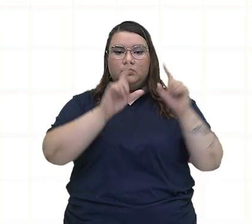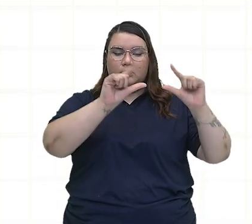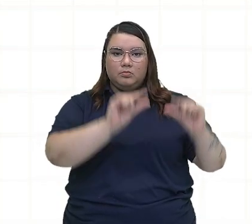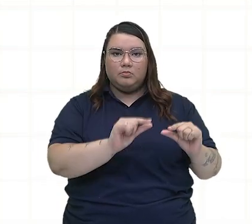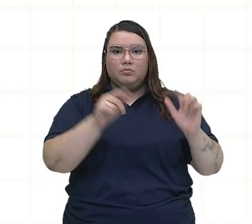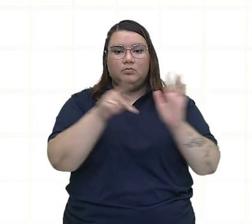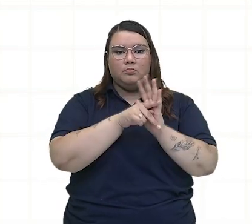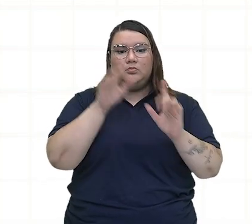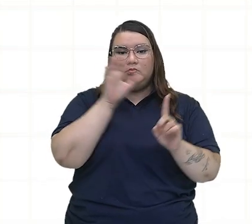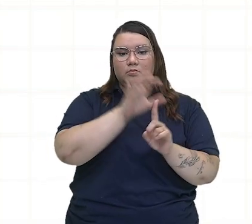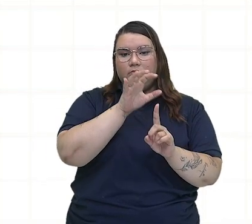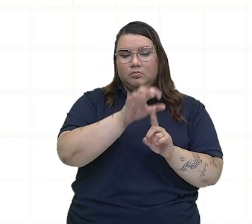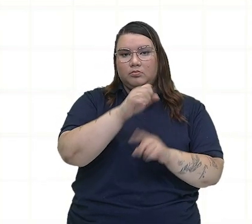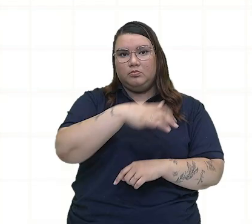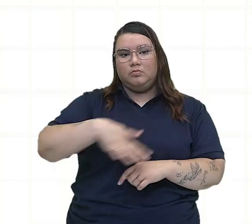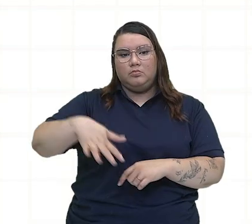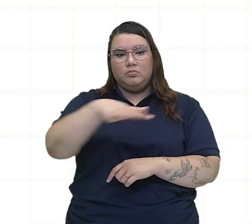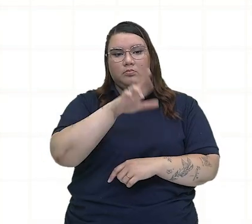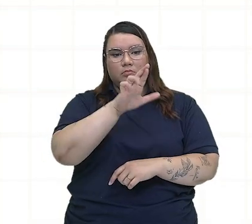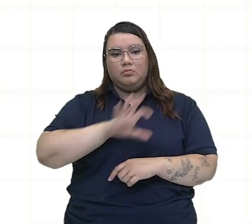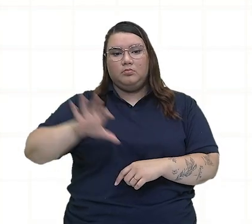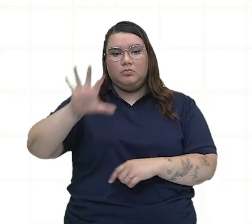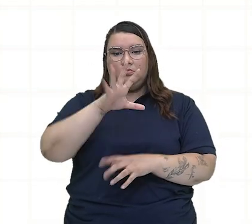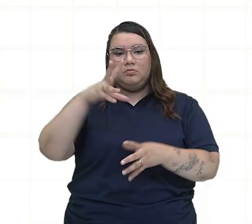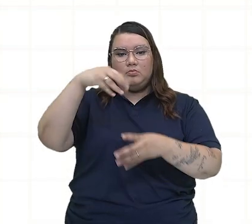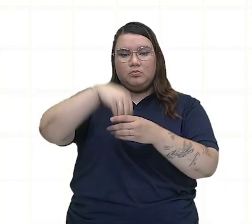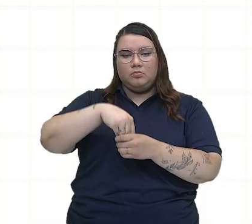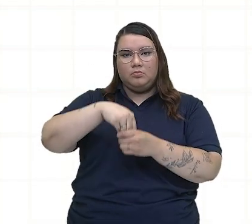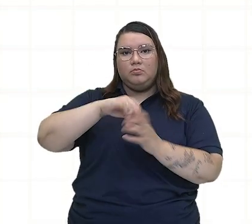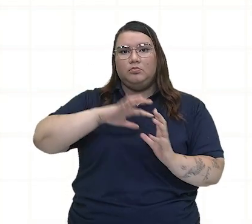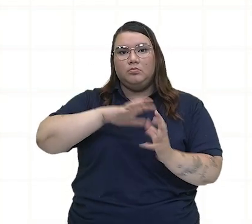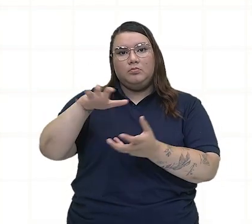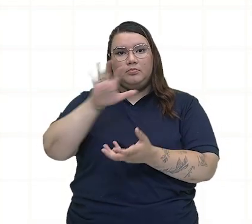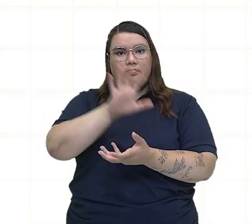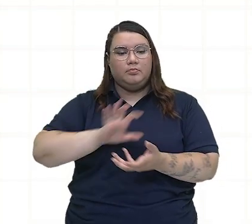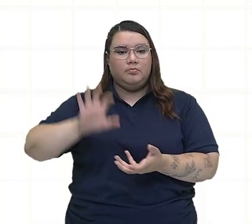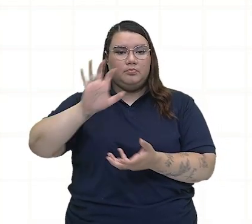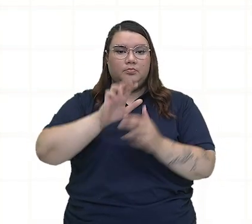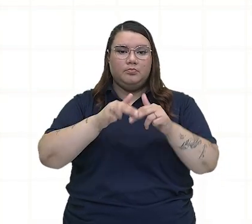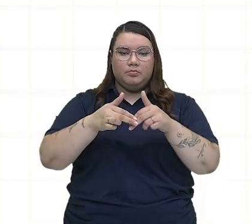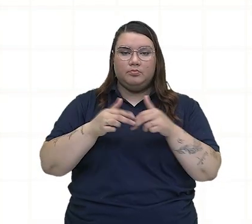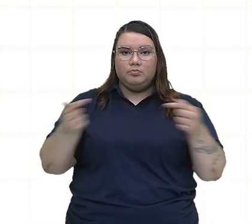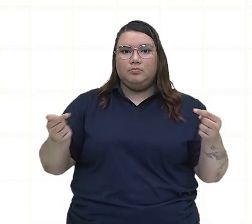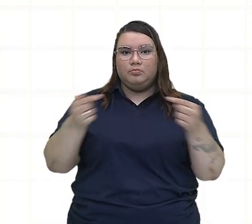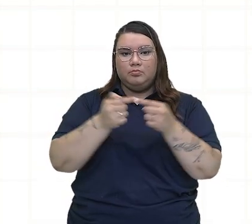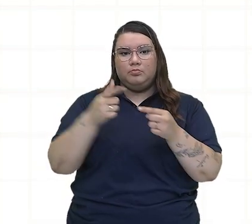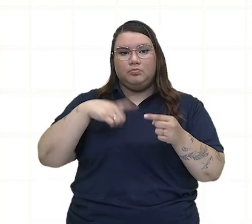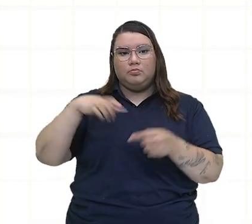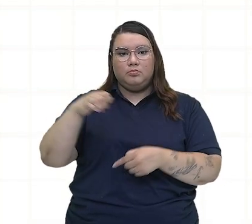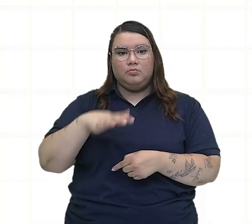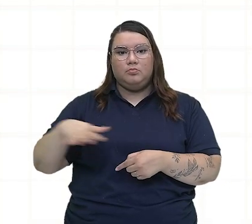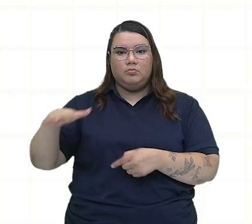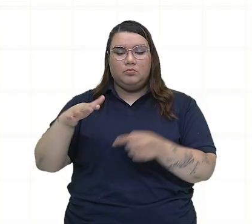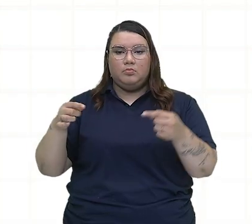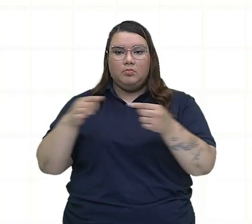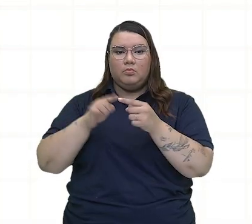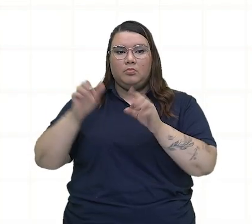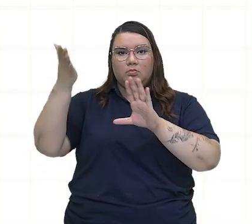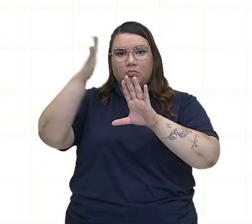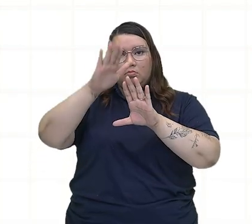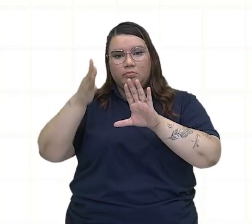mais questão da influência da região do interior do continente. Portanto, quanto mais próximo do litoral estiver